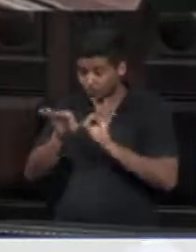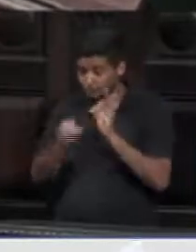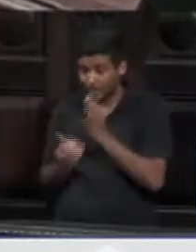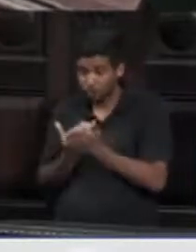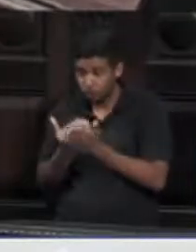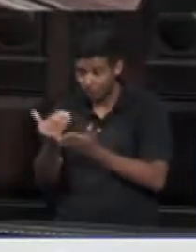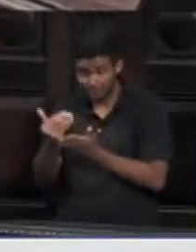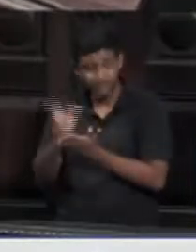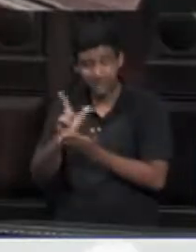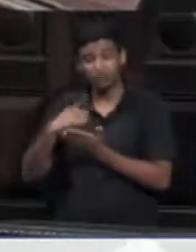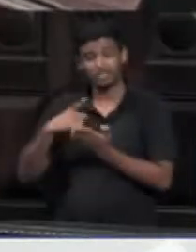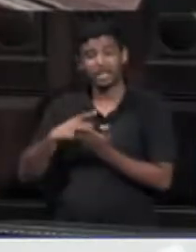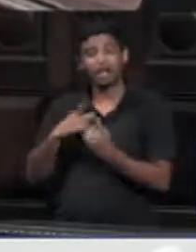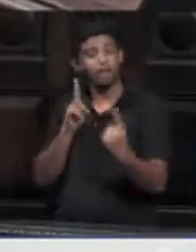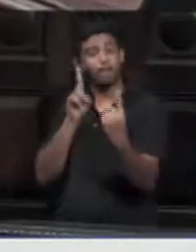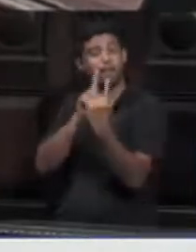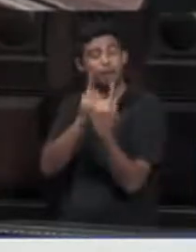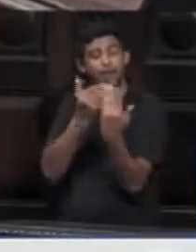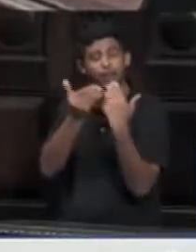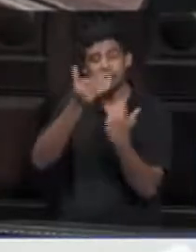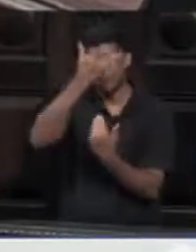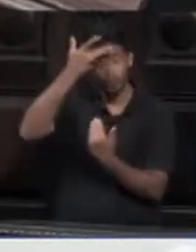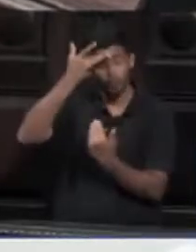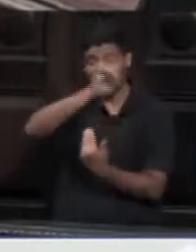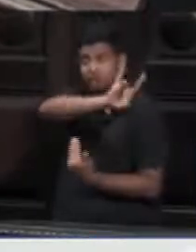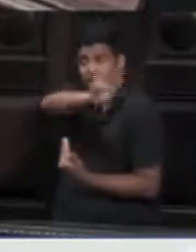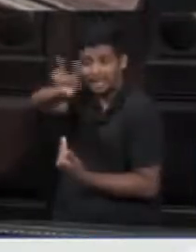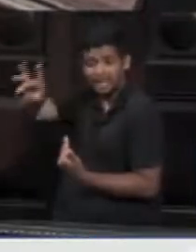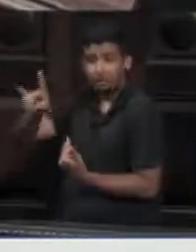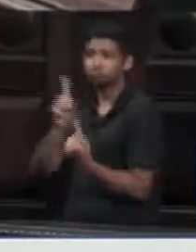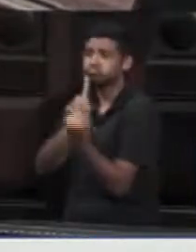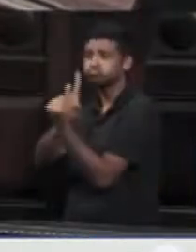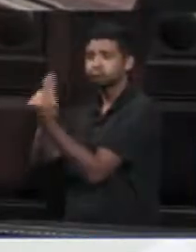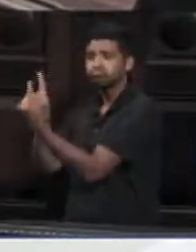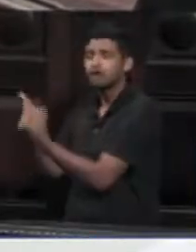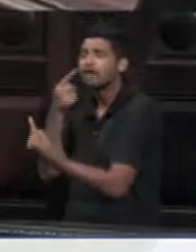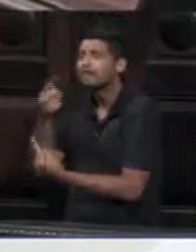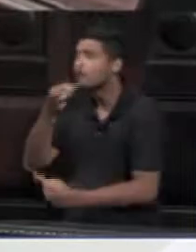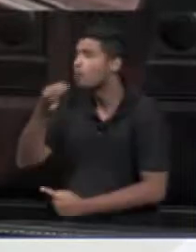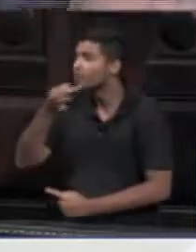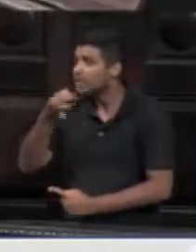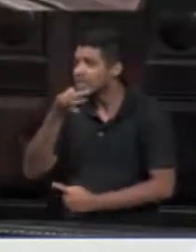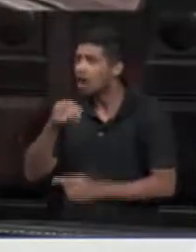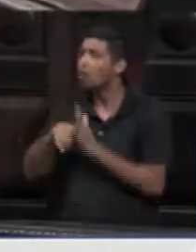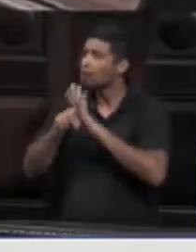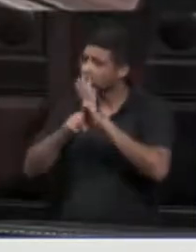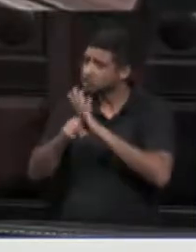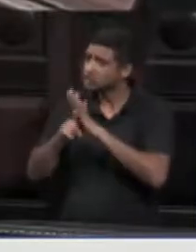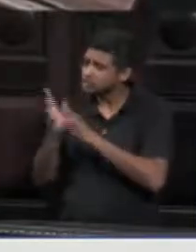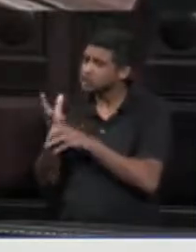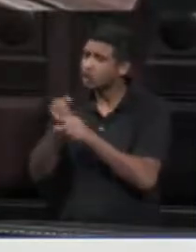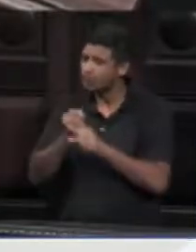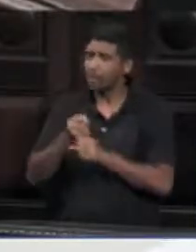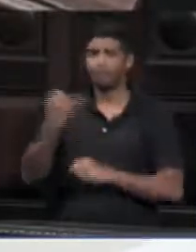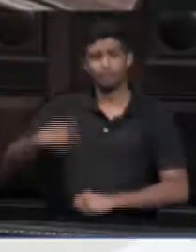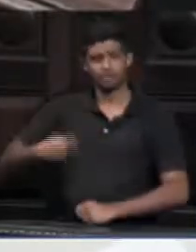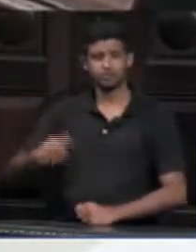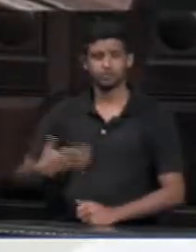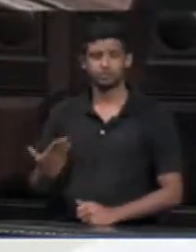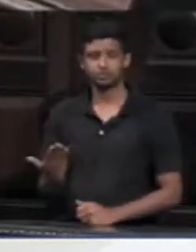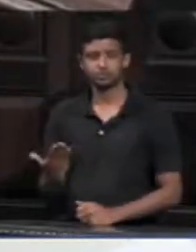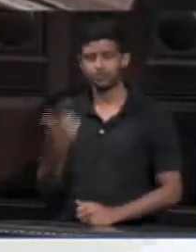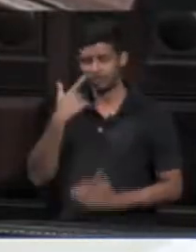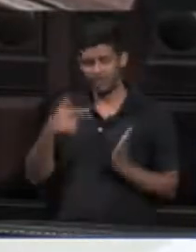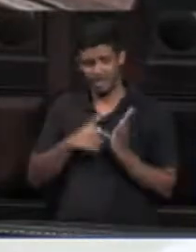região metropolitana. Então, houve avanço significativo do ponto de vista, inclusive, do protagonismo da sociedade civil, Eliomar, que era uma bandeira nossa. É um projeto